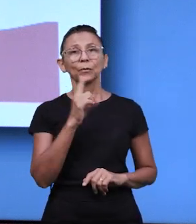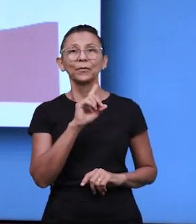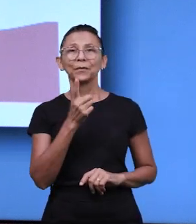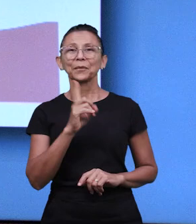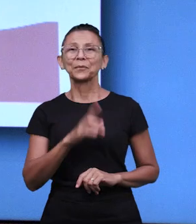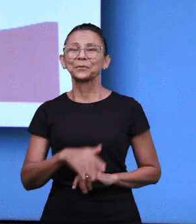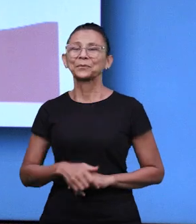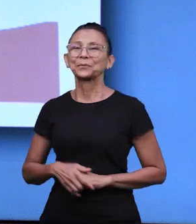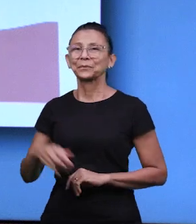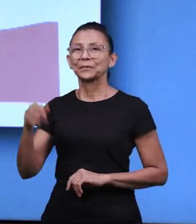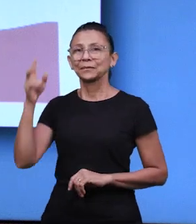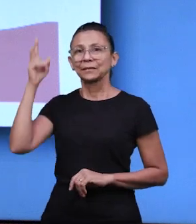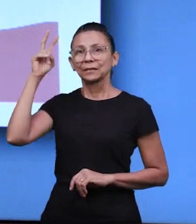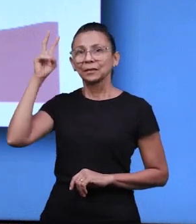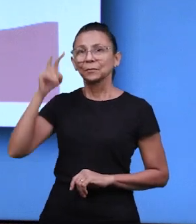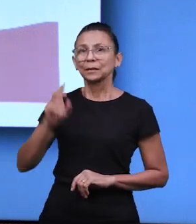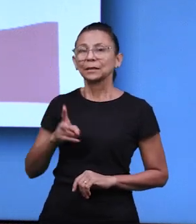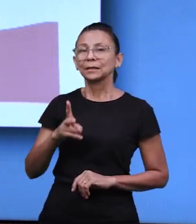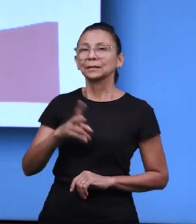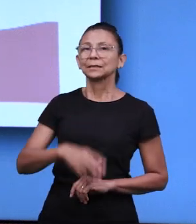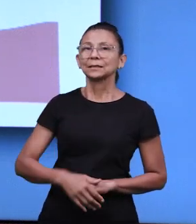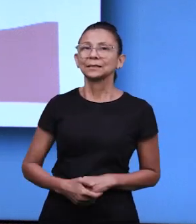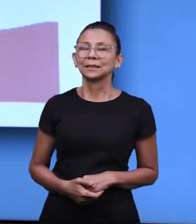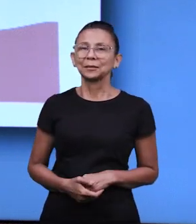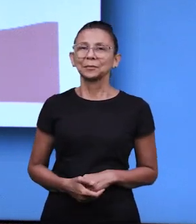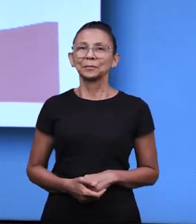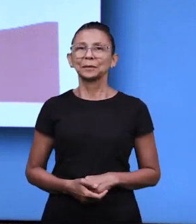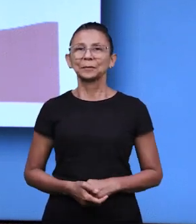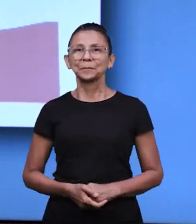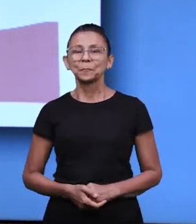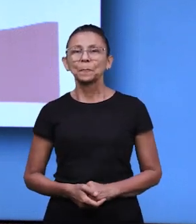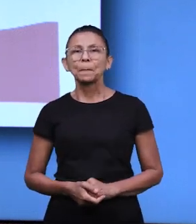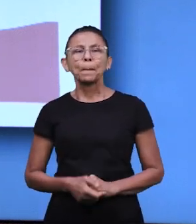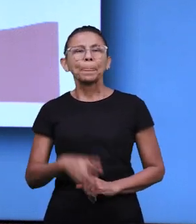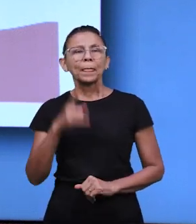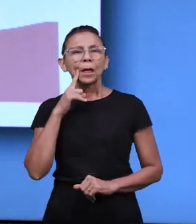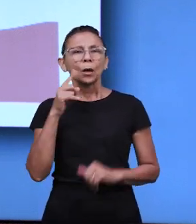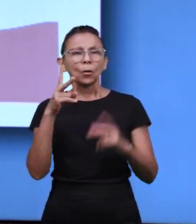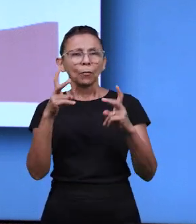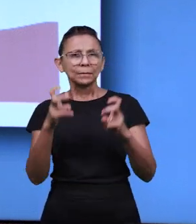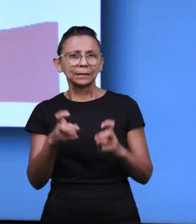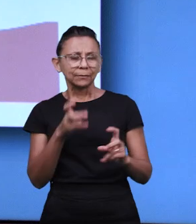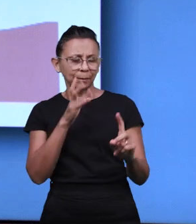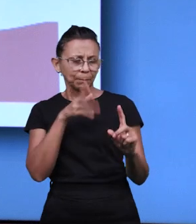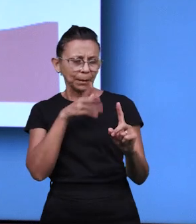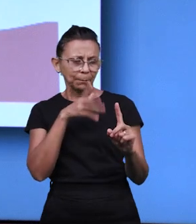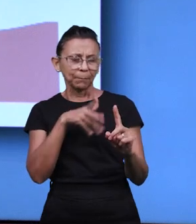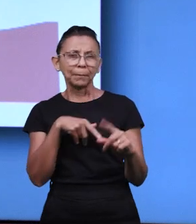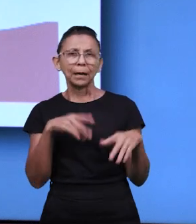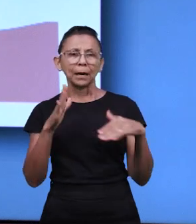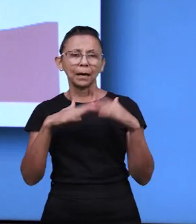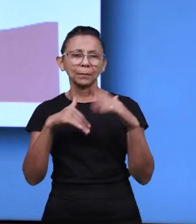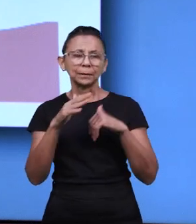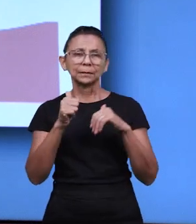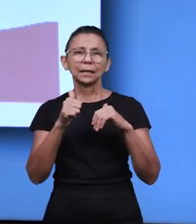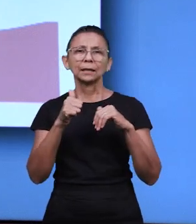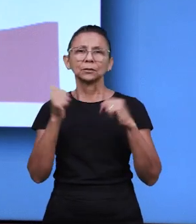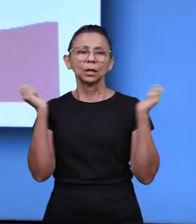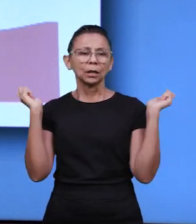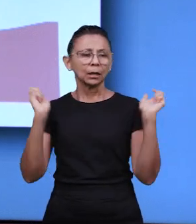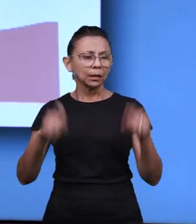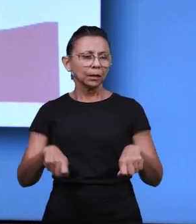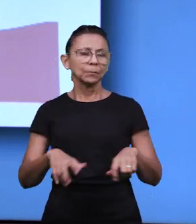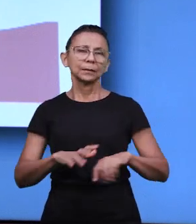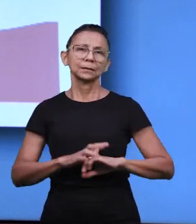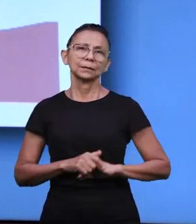nós vamos sempre lembrar: olhe para as habilidades e as capacidades que seu filho tem. Não fique